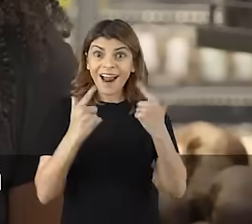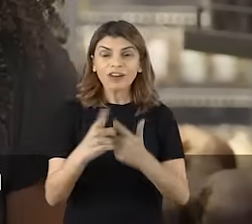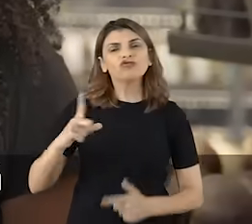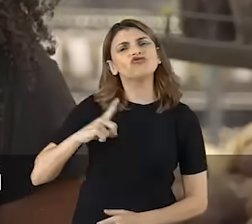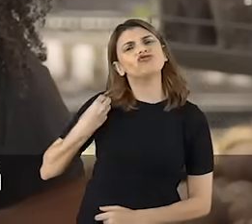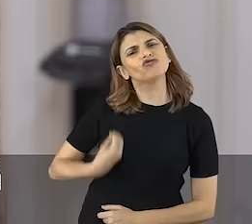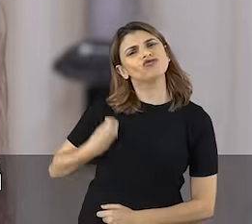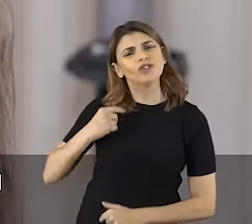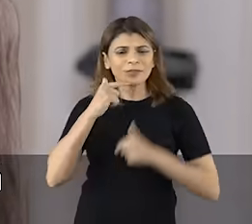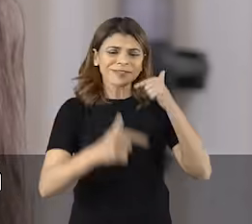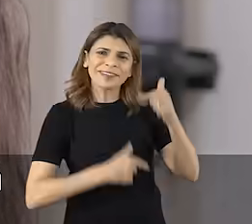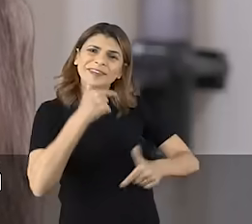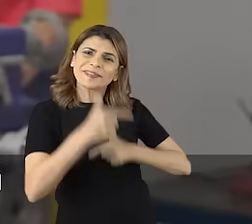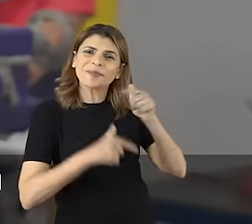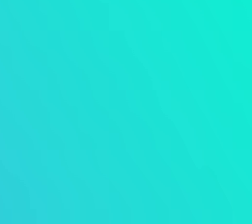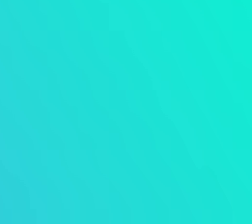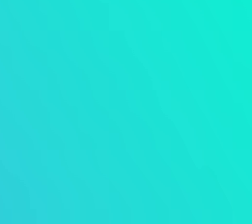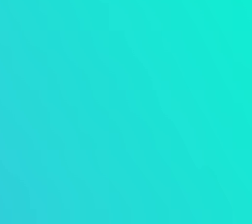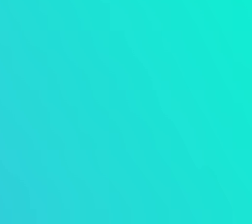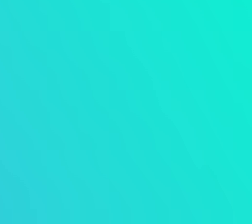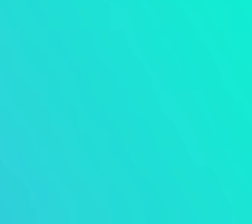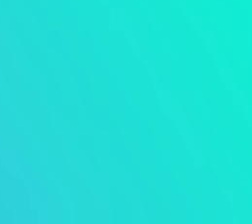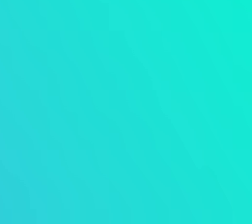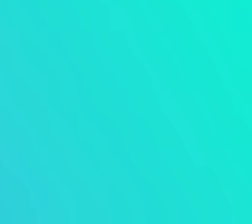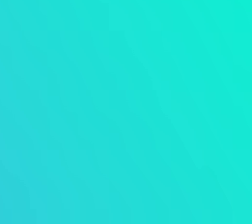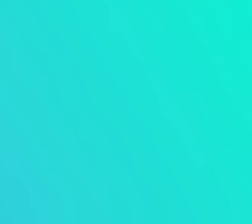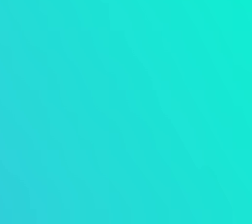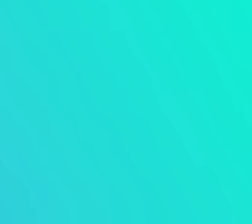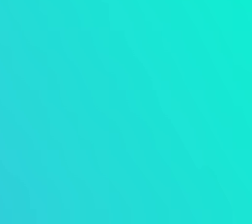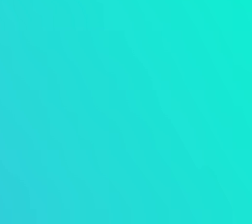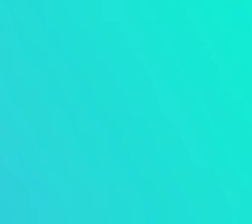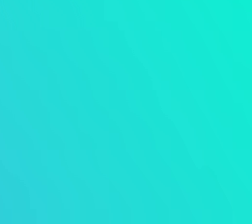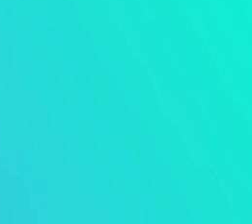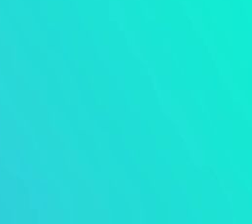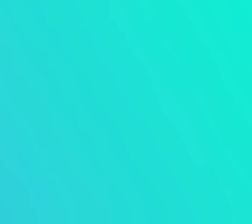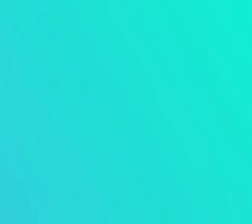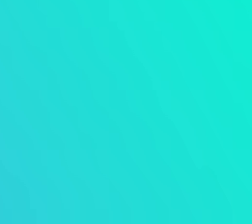Está na vida das pessoas, a Alesc está. O trabalho da Assembleia está em todo lugar.